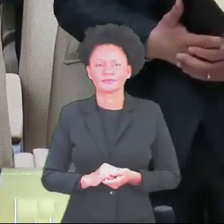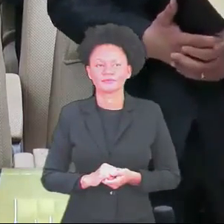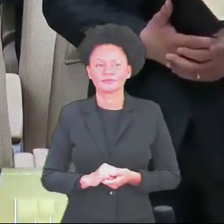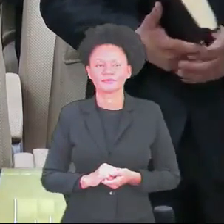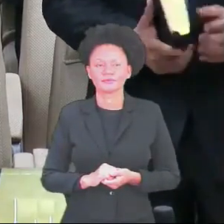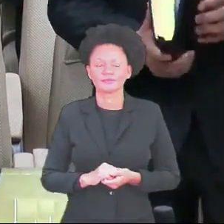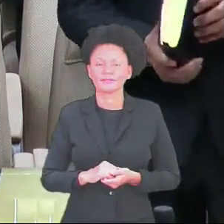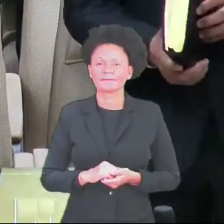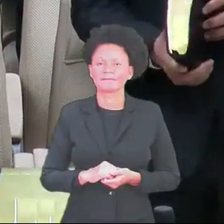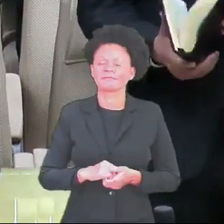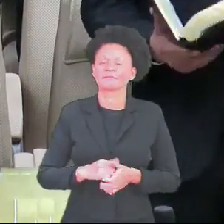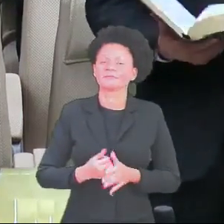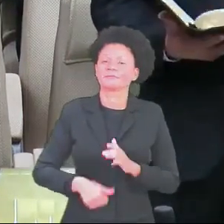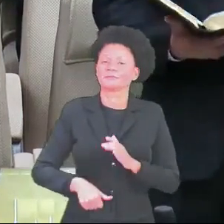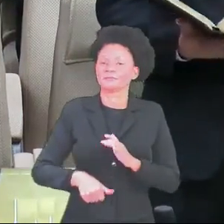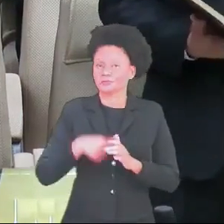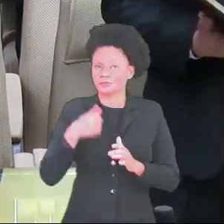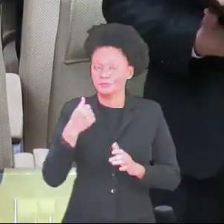1 Timóteo.